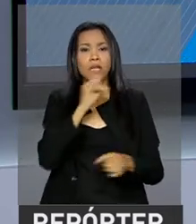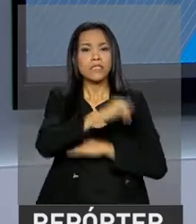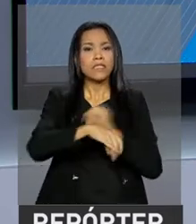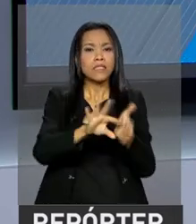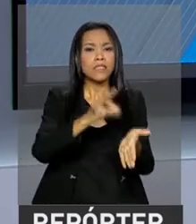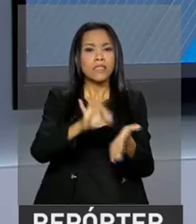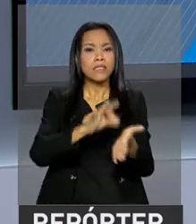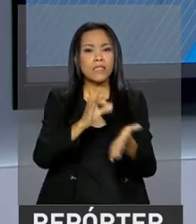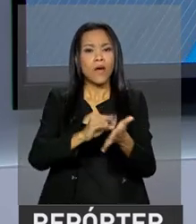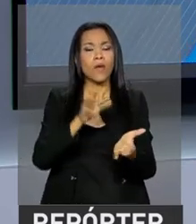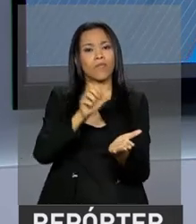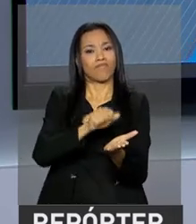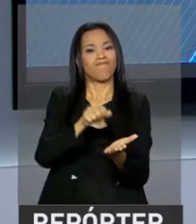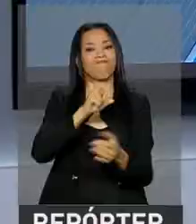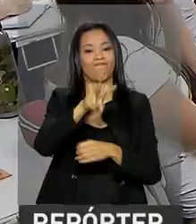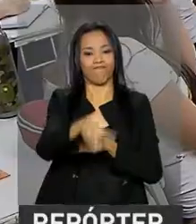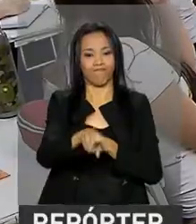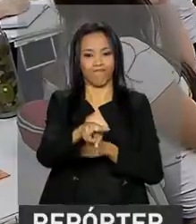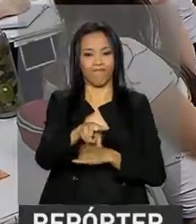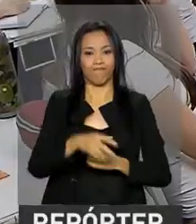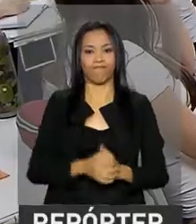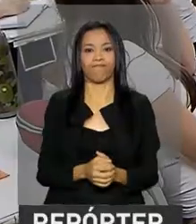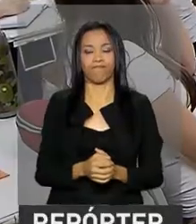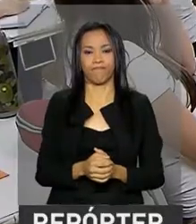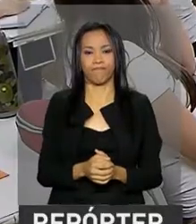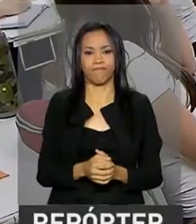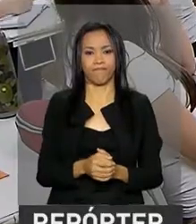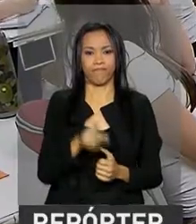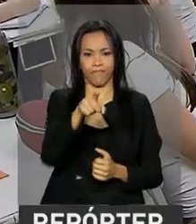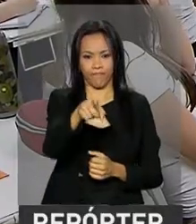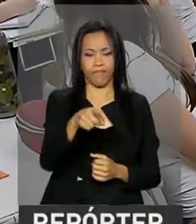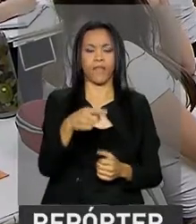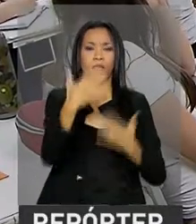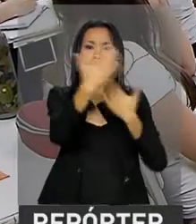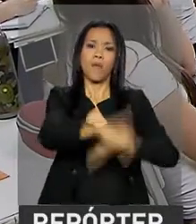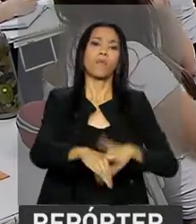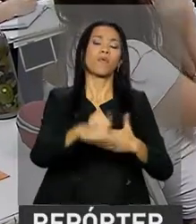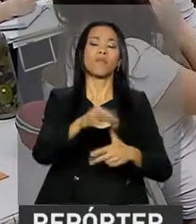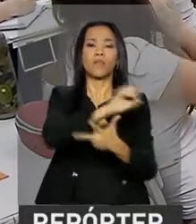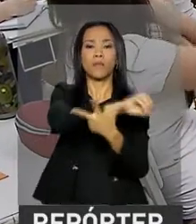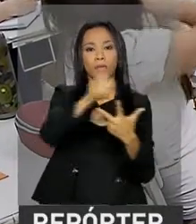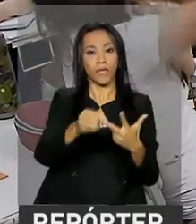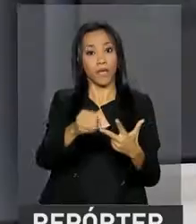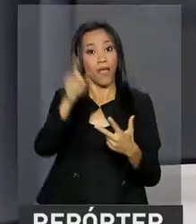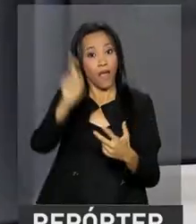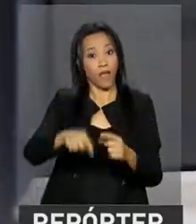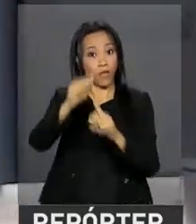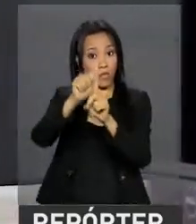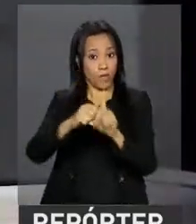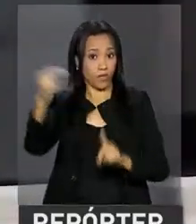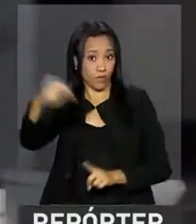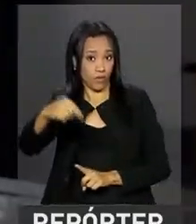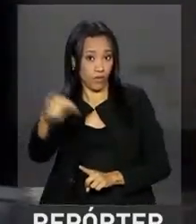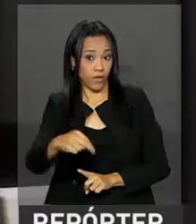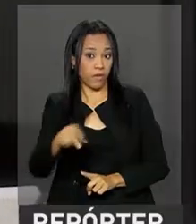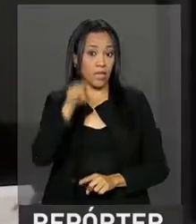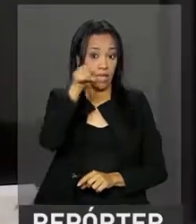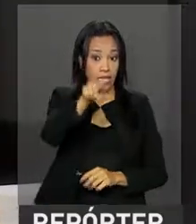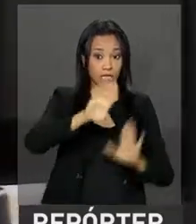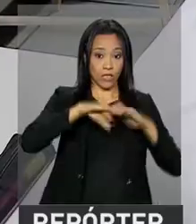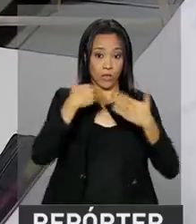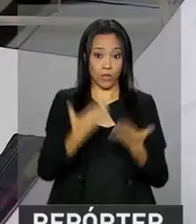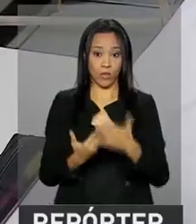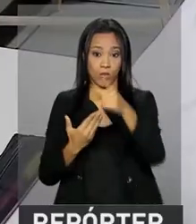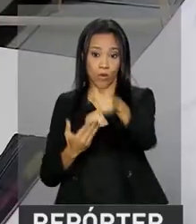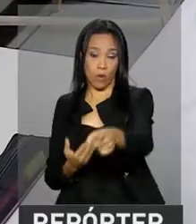aplicativo do enem a prova do enem em 2017 em novembro enquanto isso essa escola em brasília